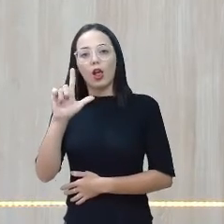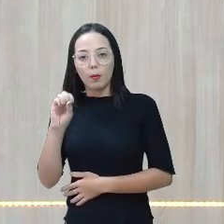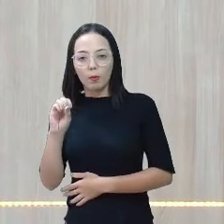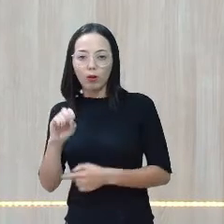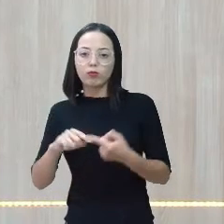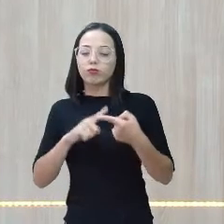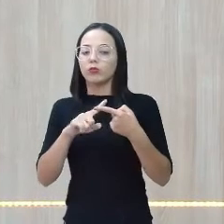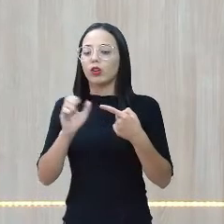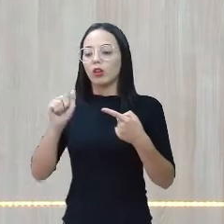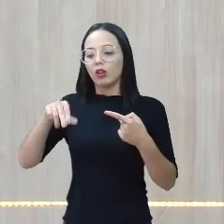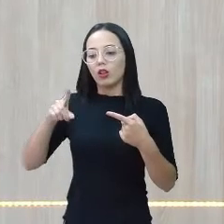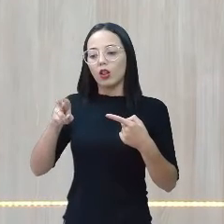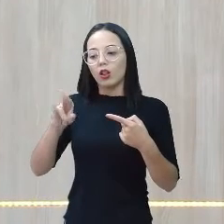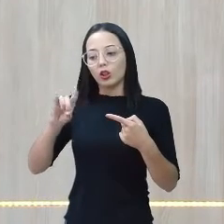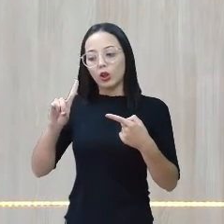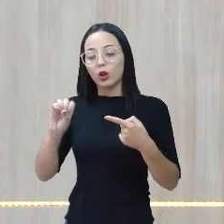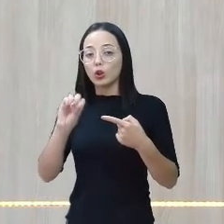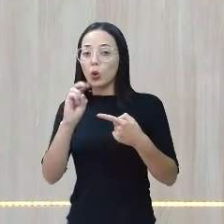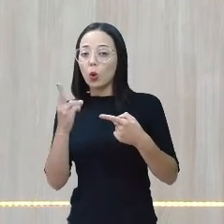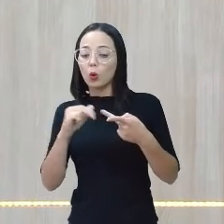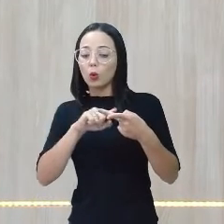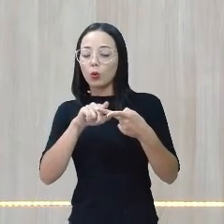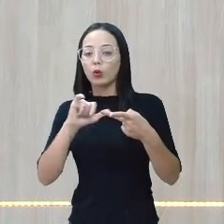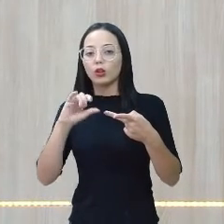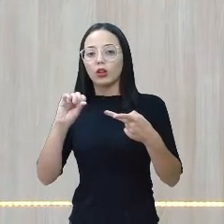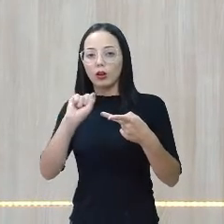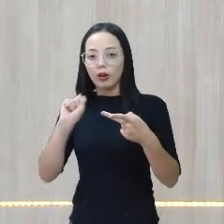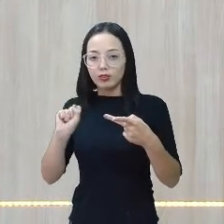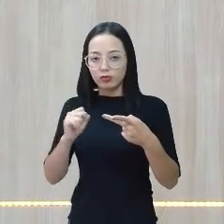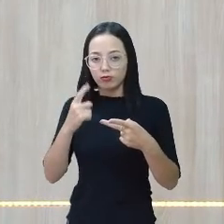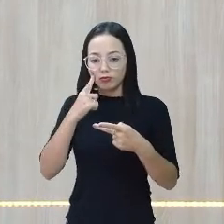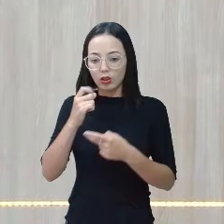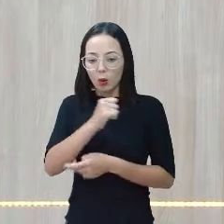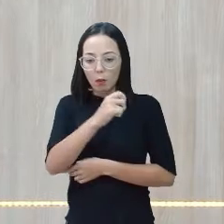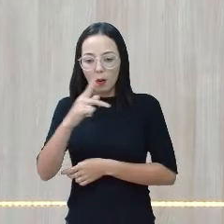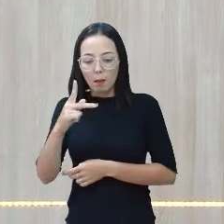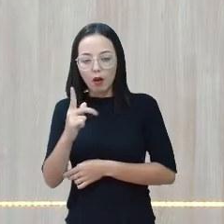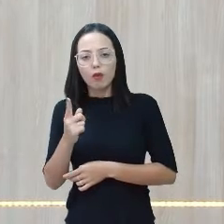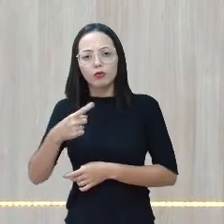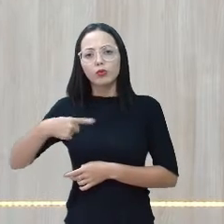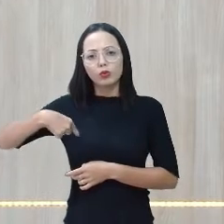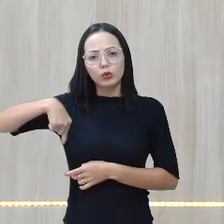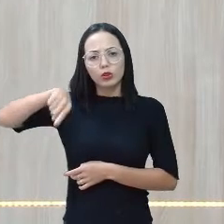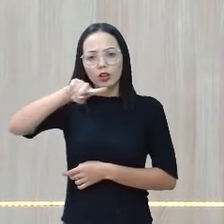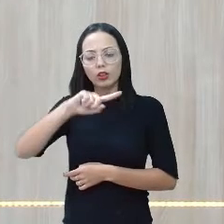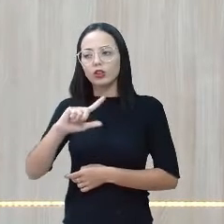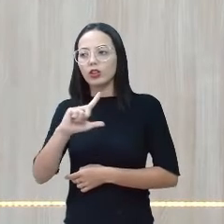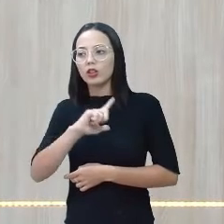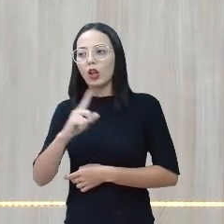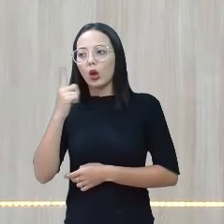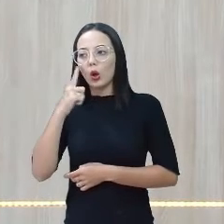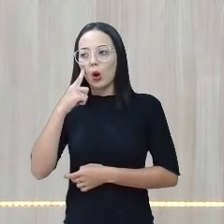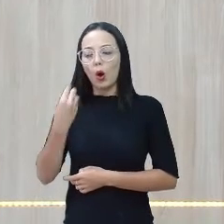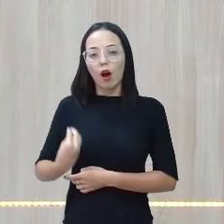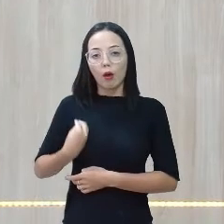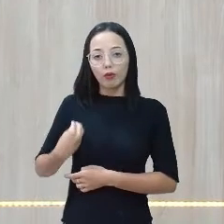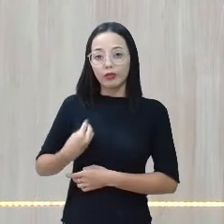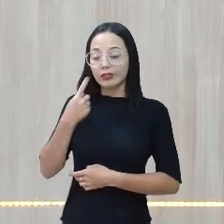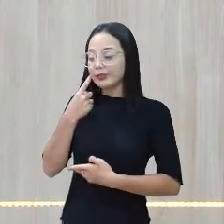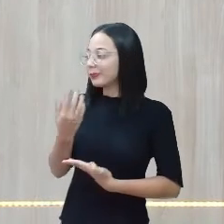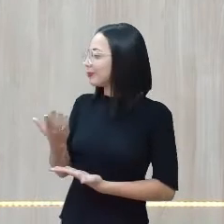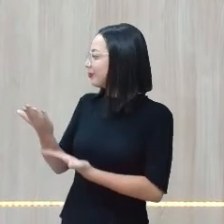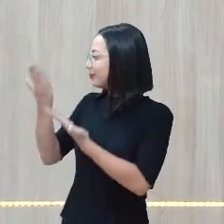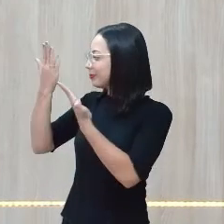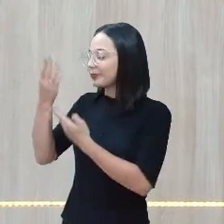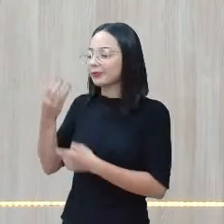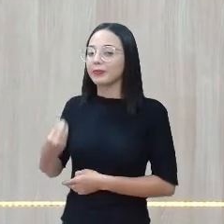ou iOS. Então, no aplicativo vocês têm aqui a transmissão ao